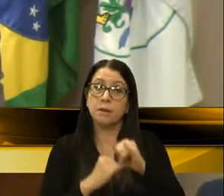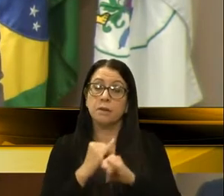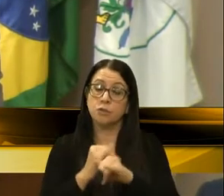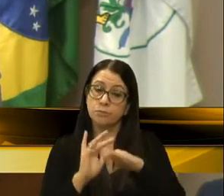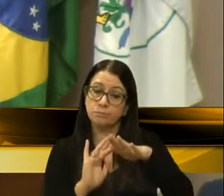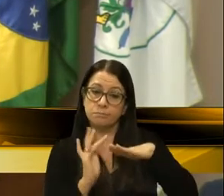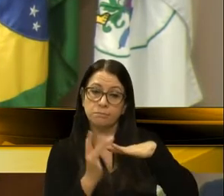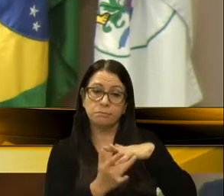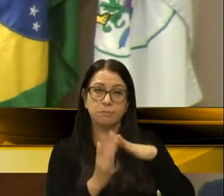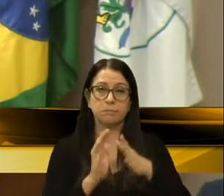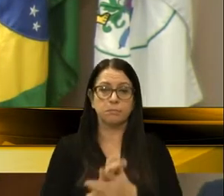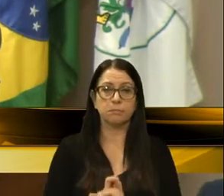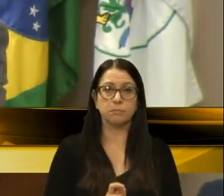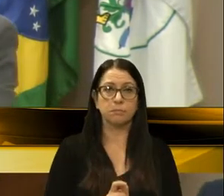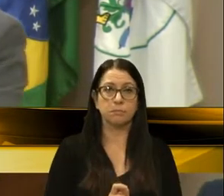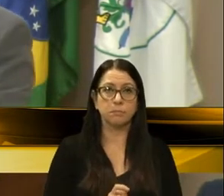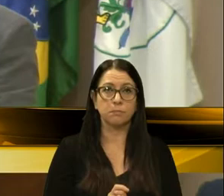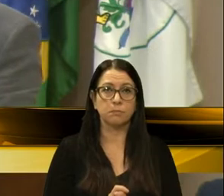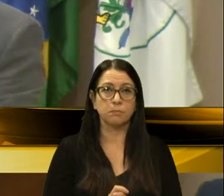redes sociais.